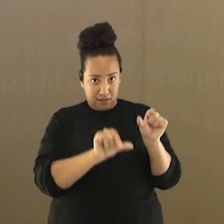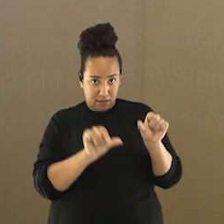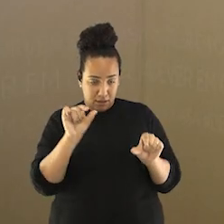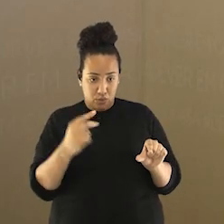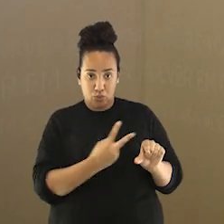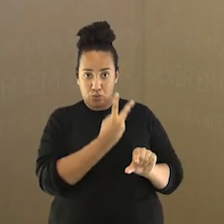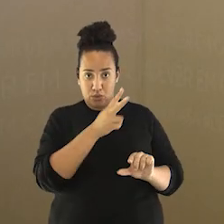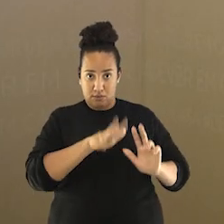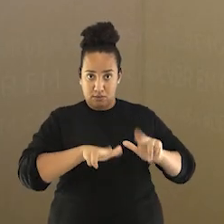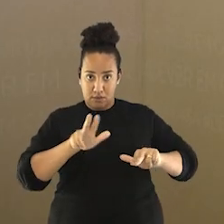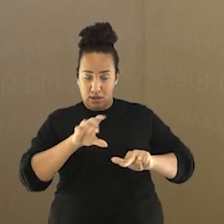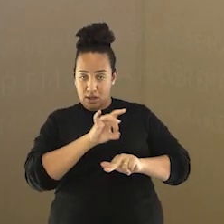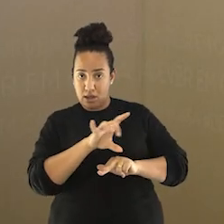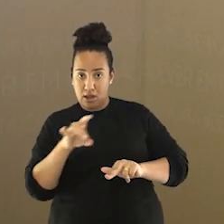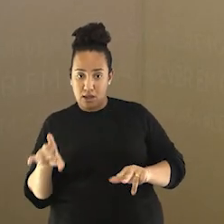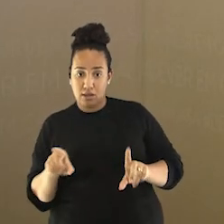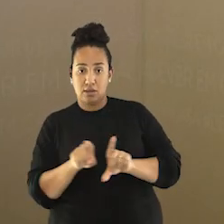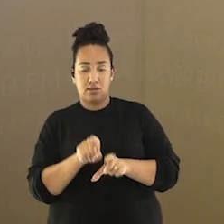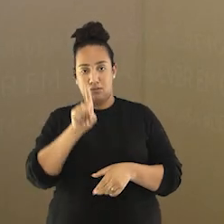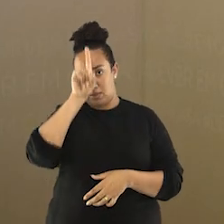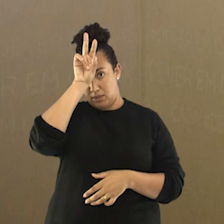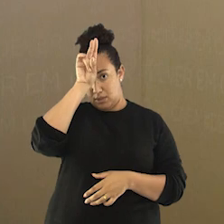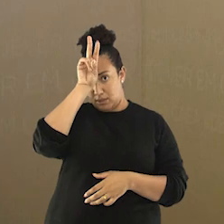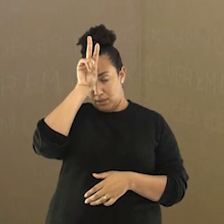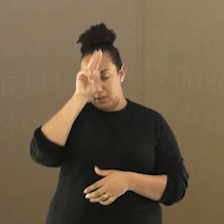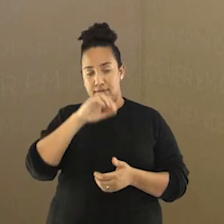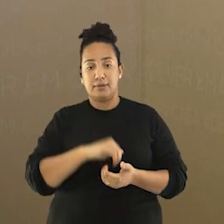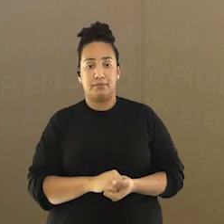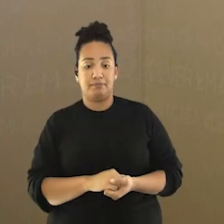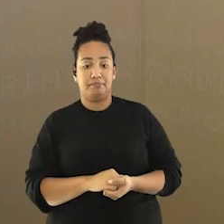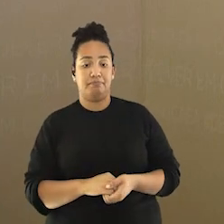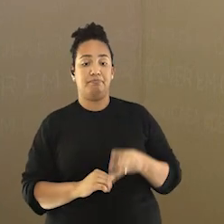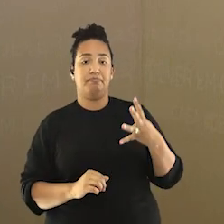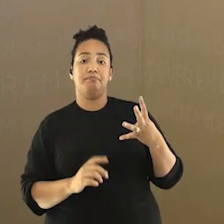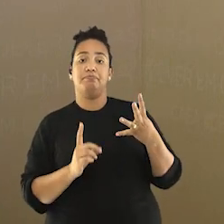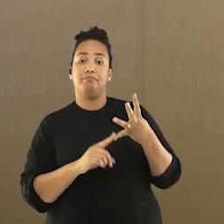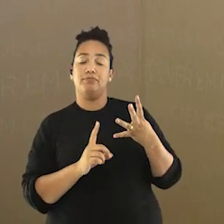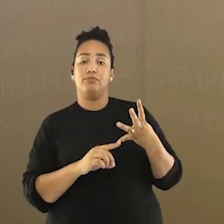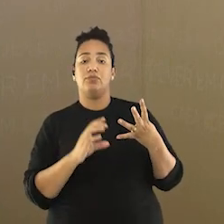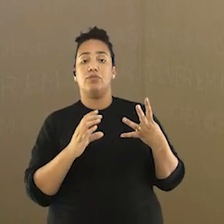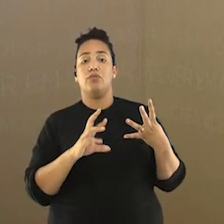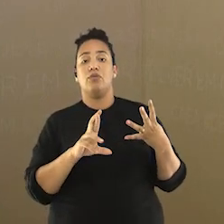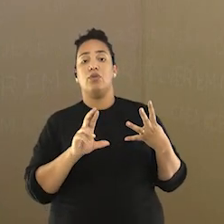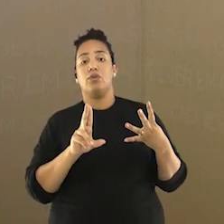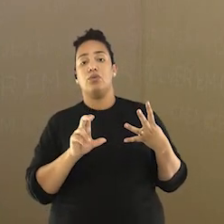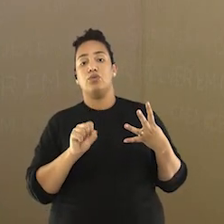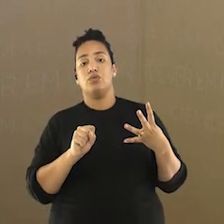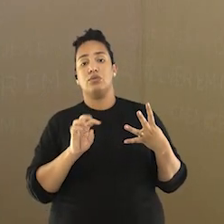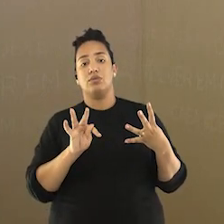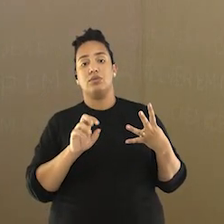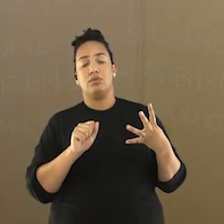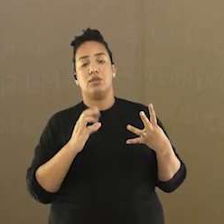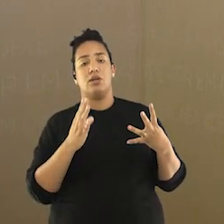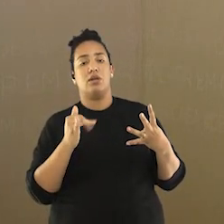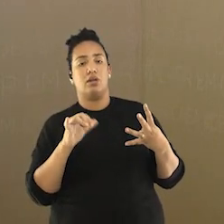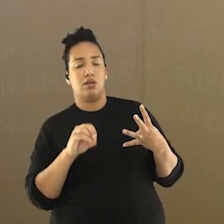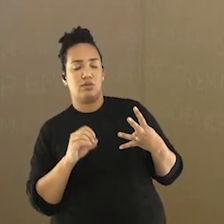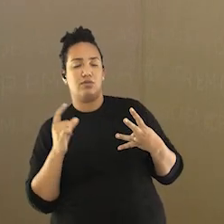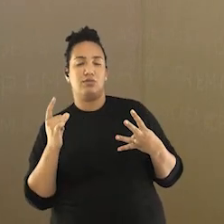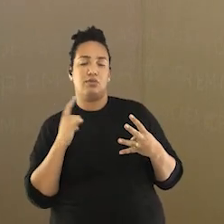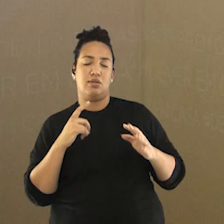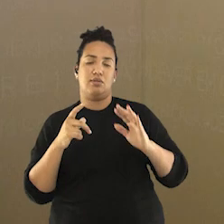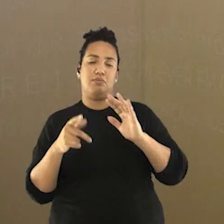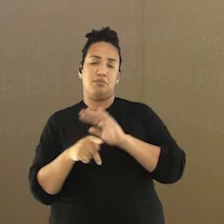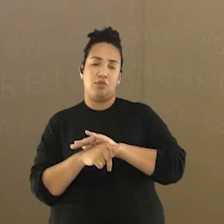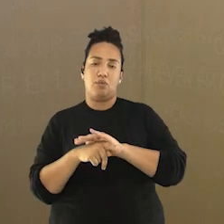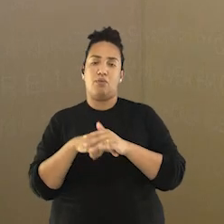grupo dos crustáceos, mas estamos falando de bichos de jardim. Então, apesar de a gente ter o camarão, ter o siri, a lagosta e outros, o